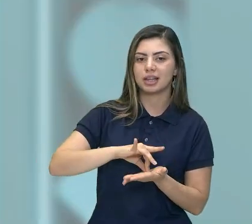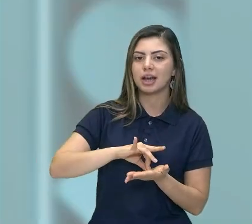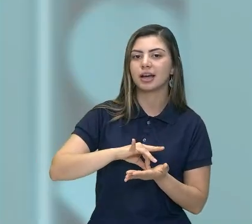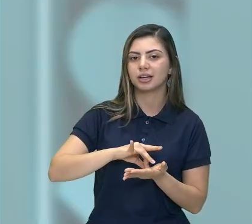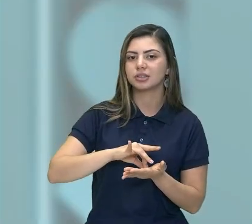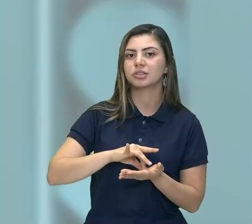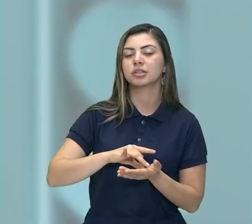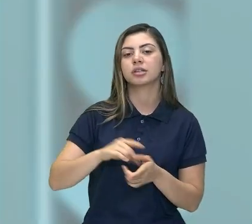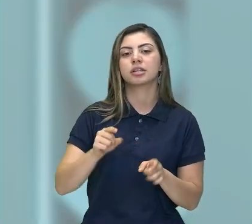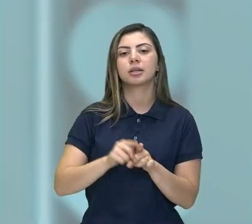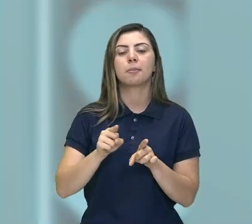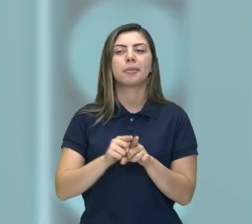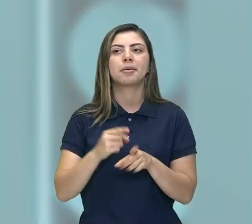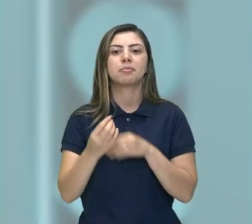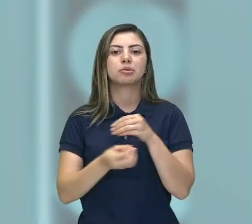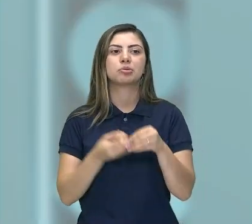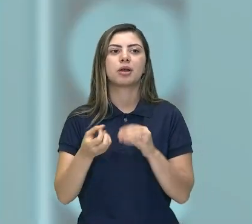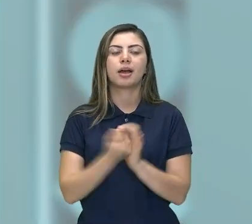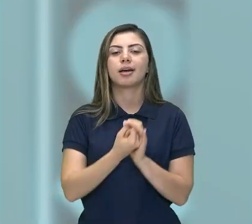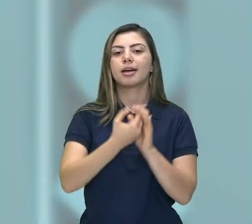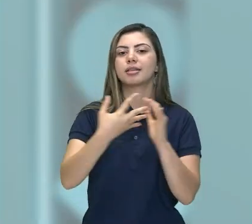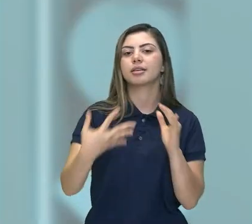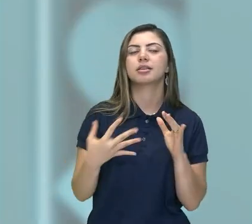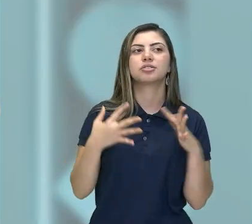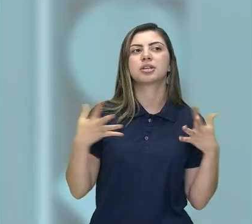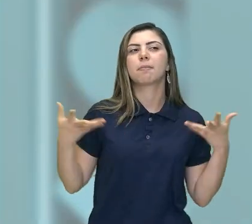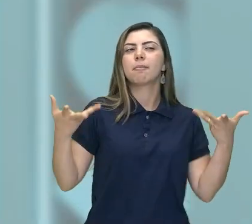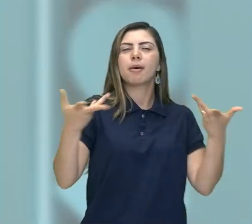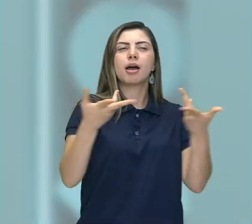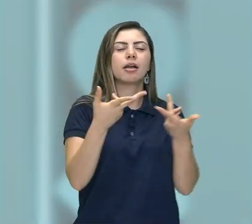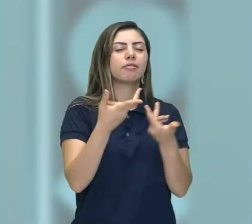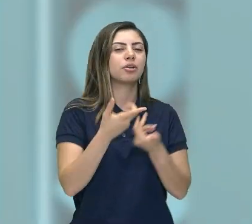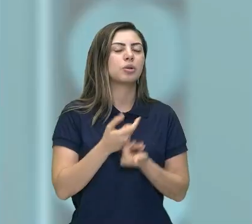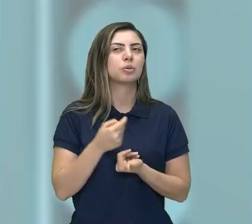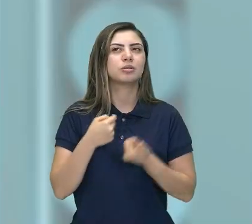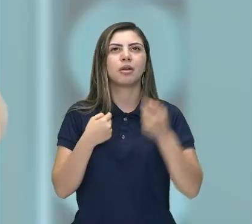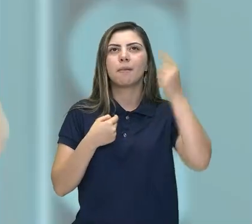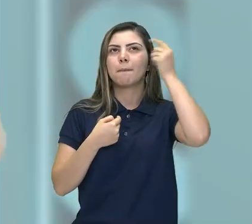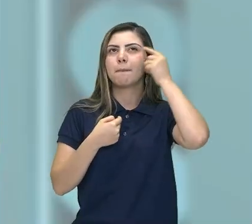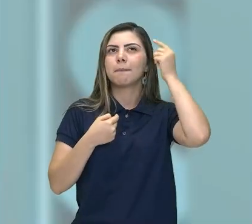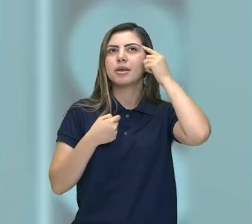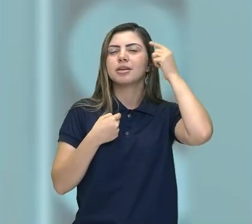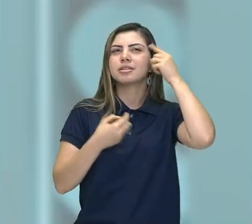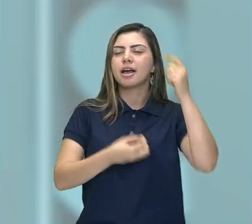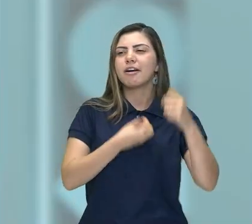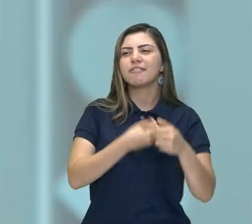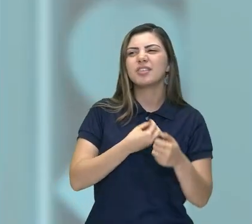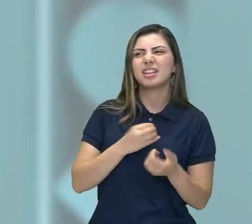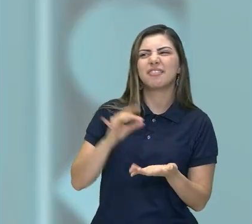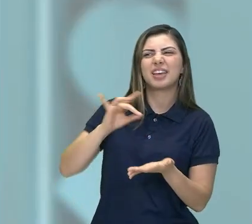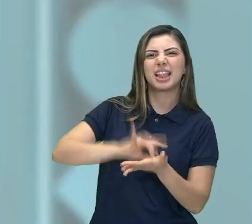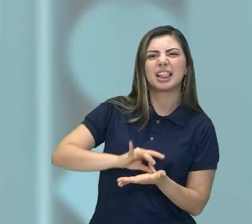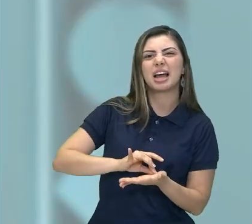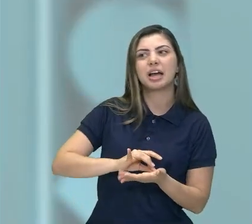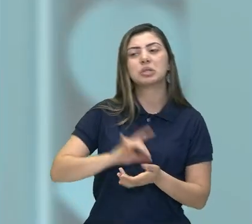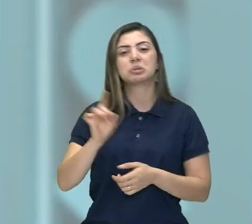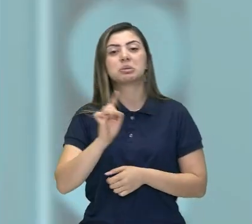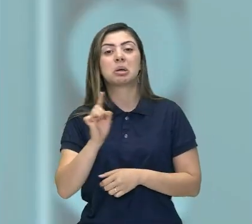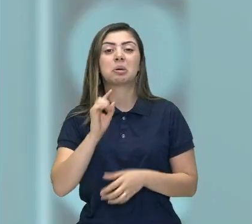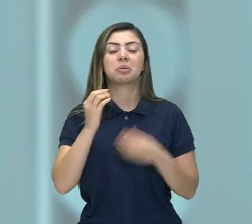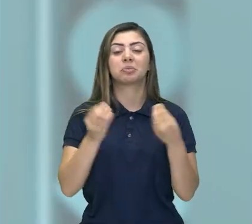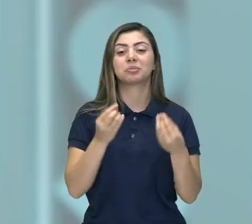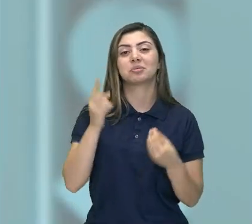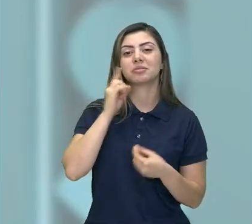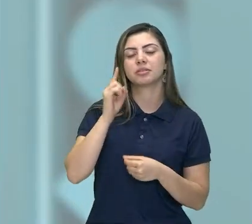com elementos fantásticos ou mágicos. A gente fica na dúvida se aquilo é real ou não é. A Lígia Fagundes